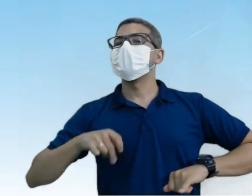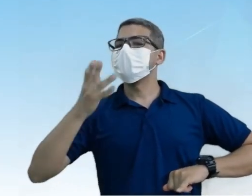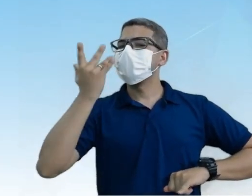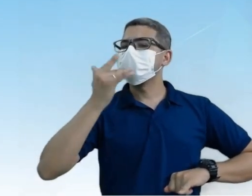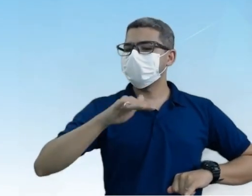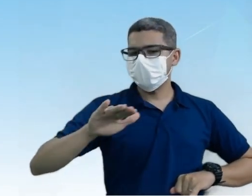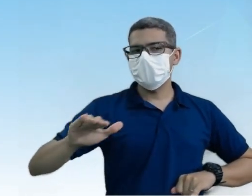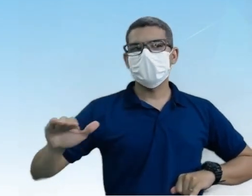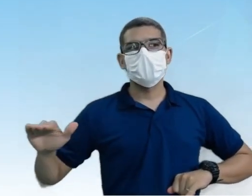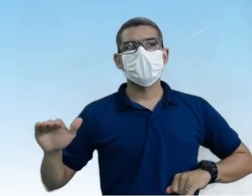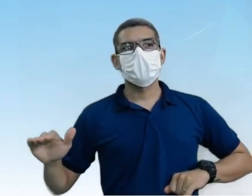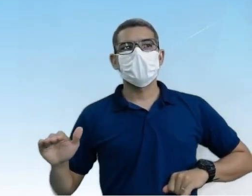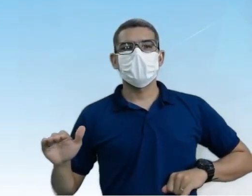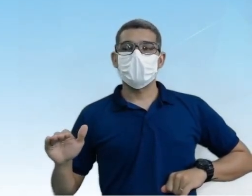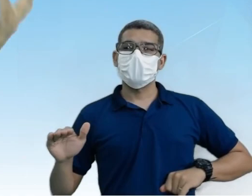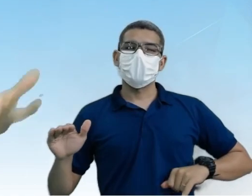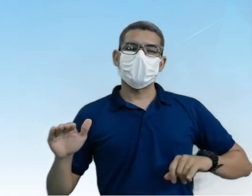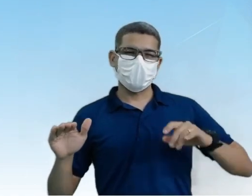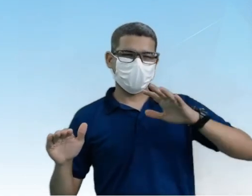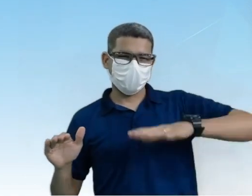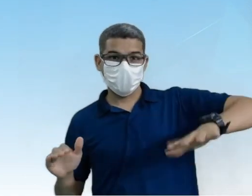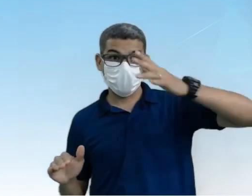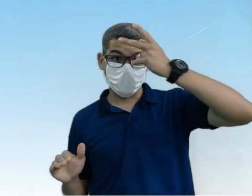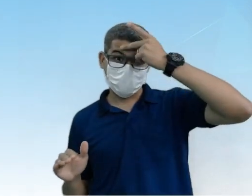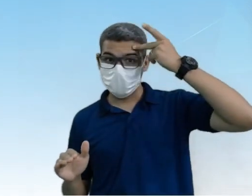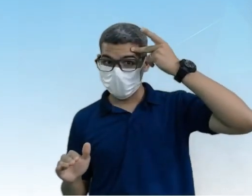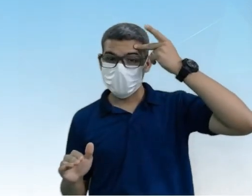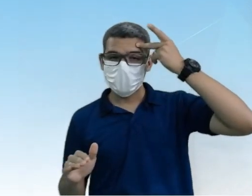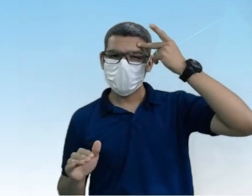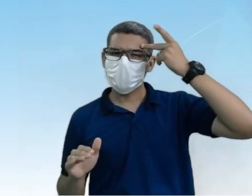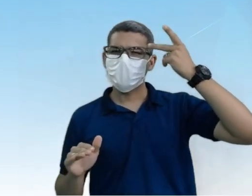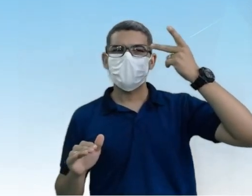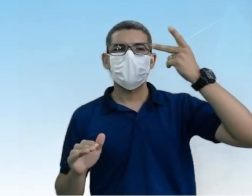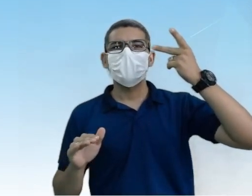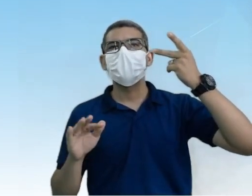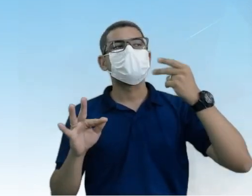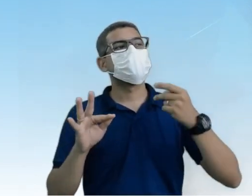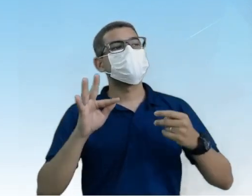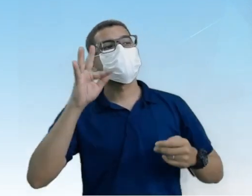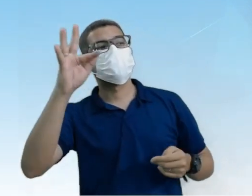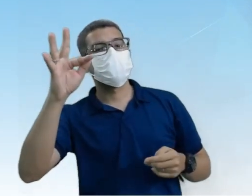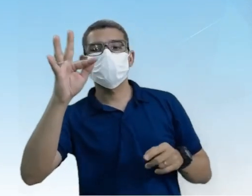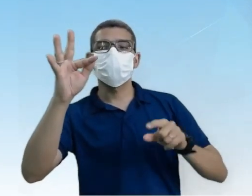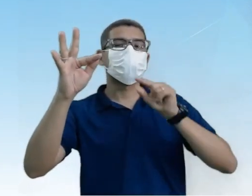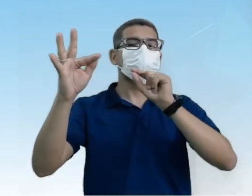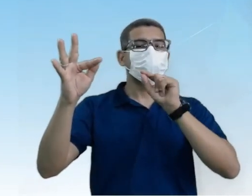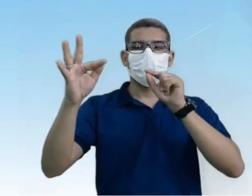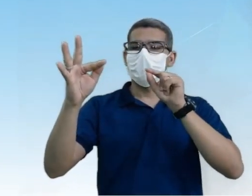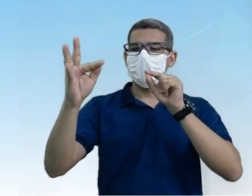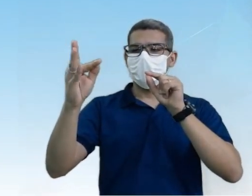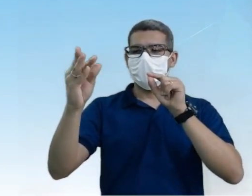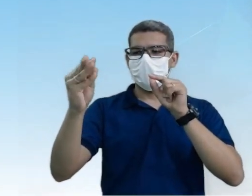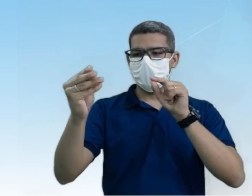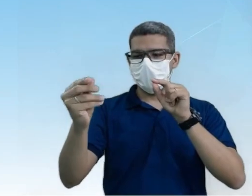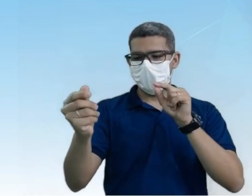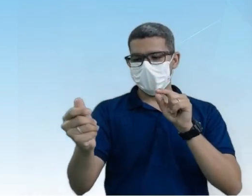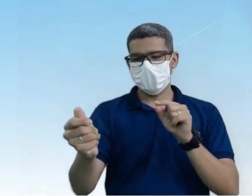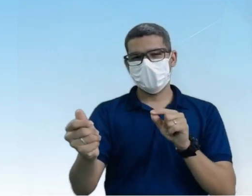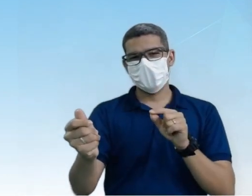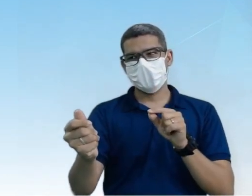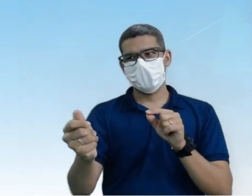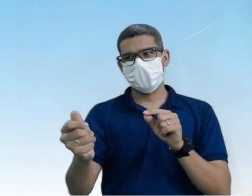estão tendo aí, junto com toda a humanidade, o seu futuro ou possibilidade de futuro